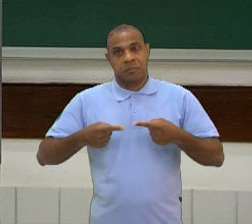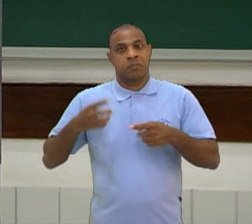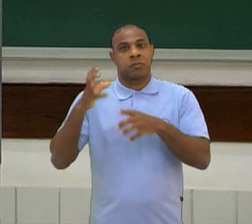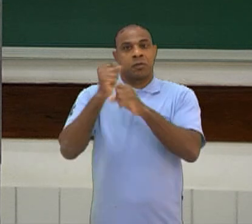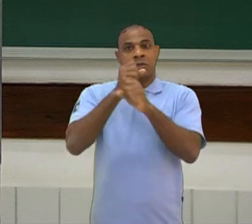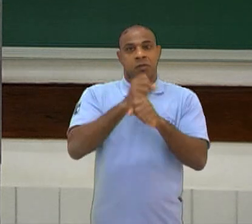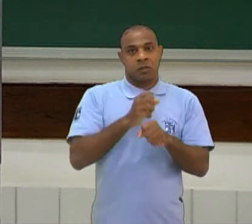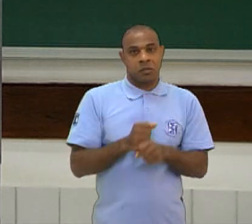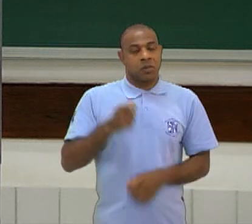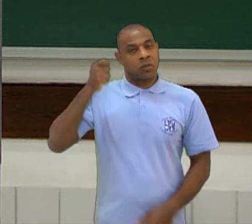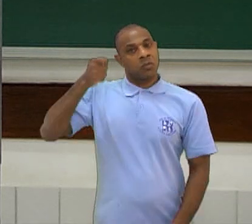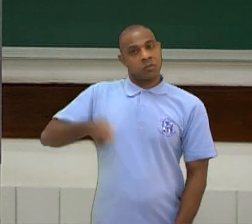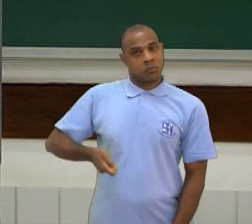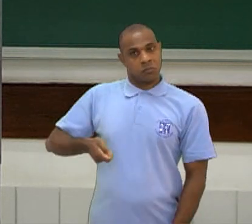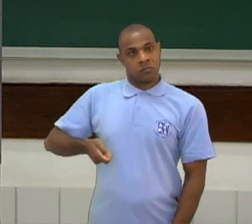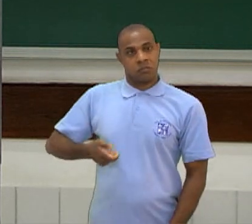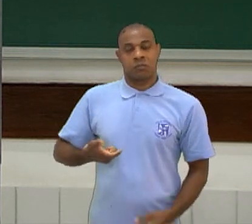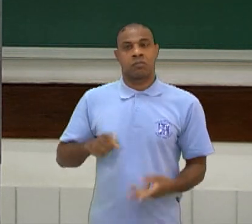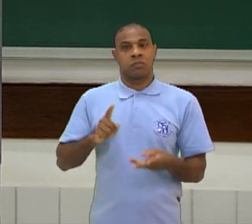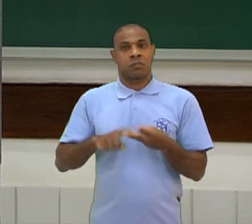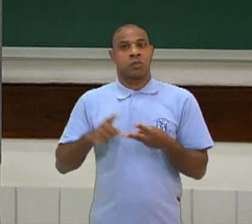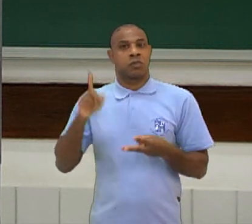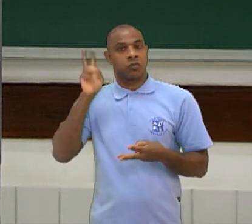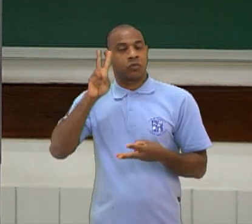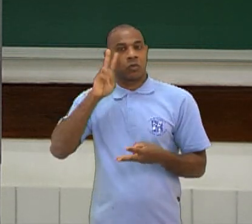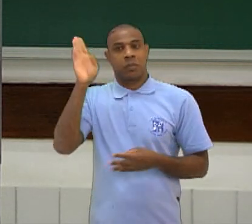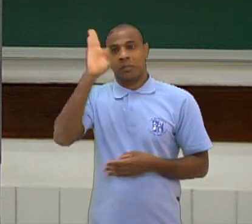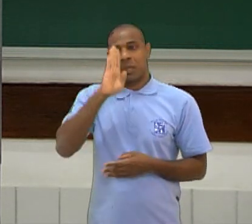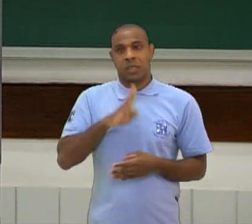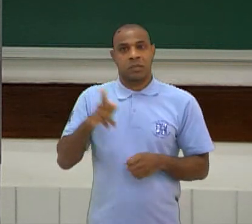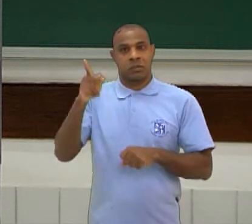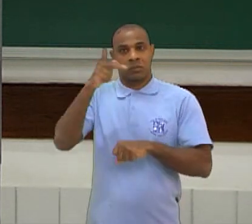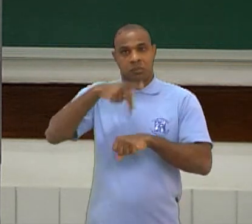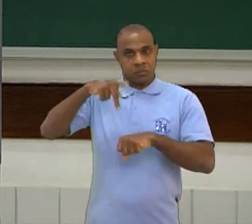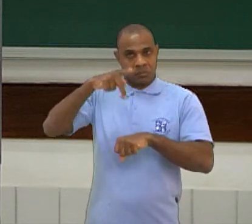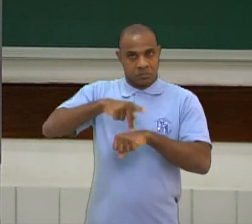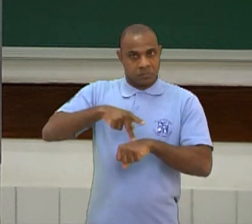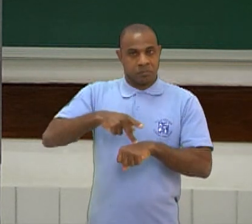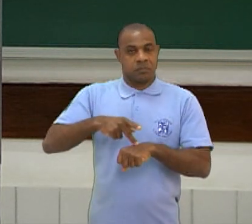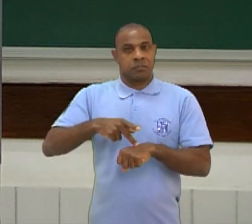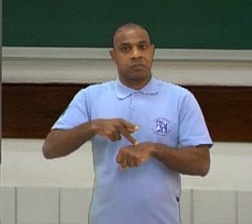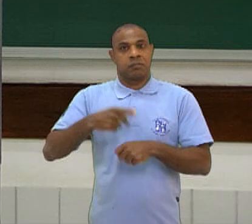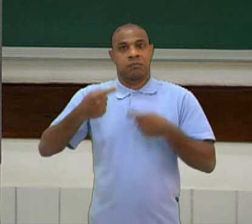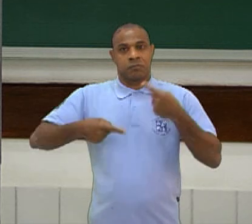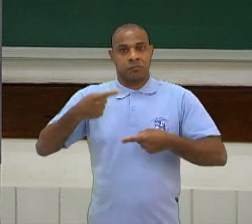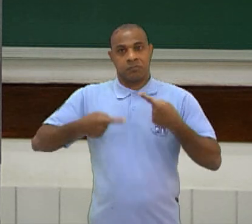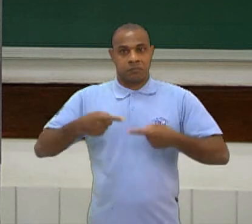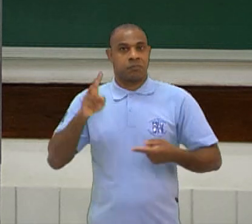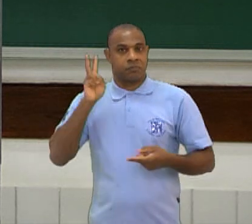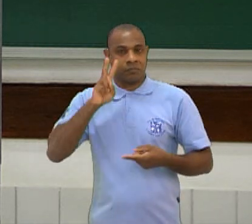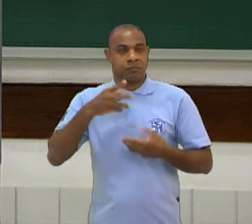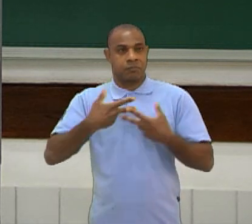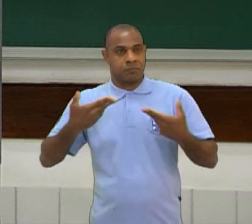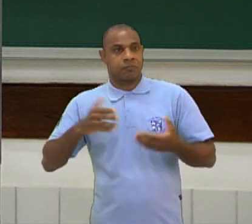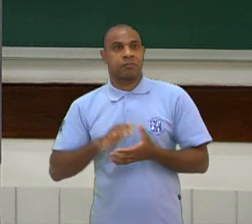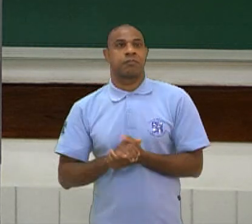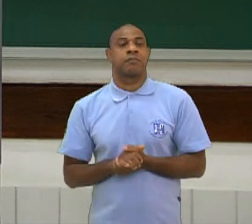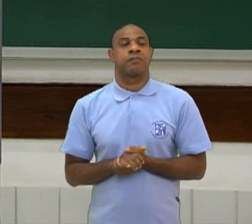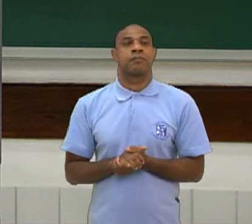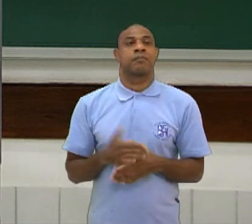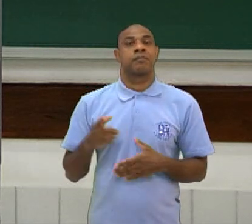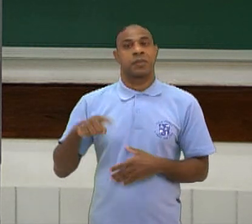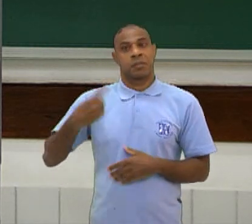totalitarismo e autoritarismo, falamos da história política do nosso país e falamos da visão dos clássicos dentro do Estado.